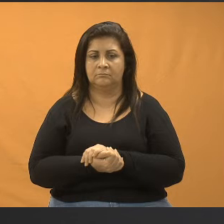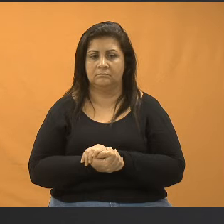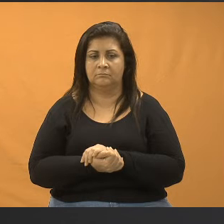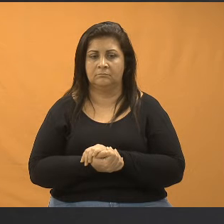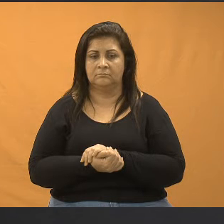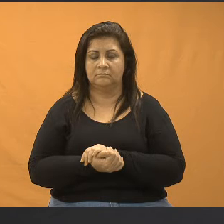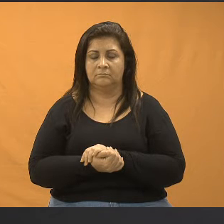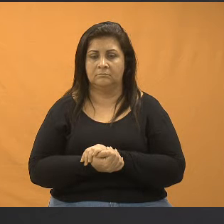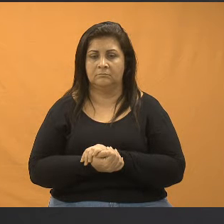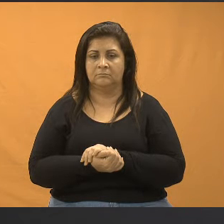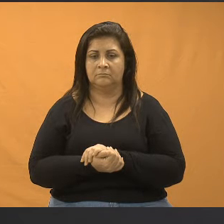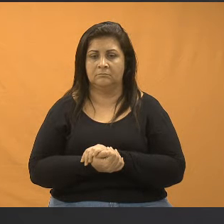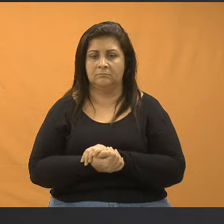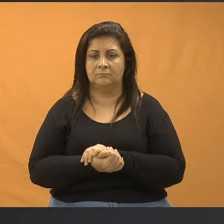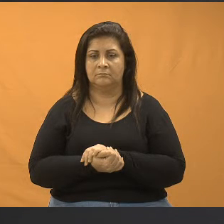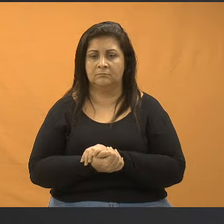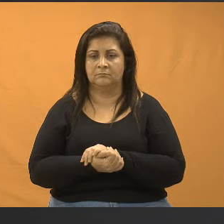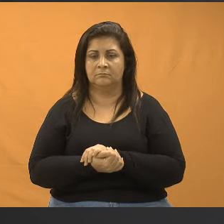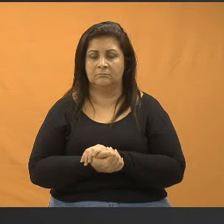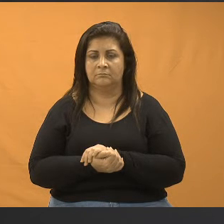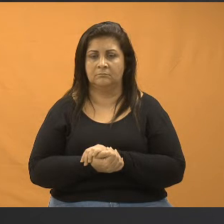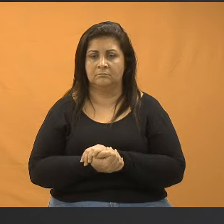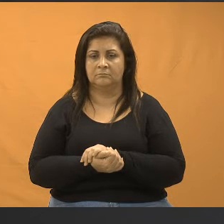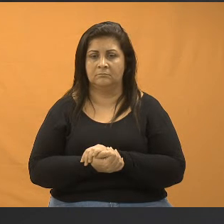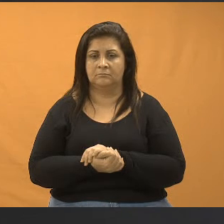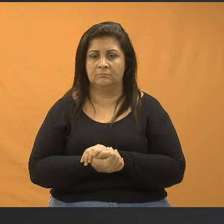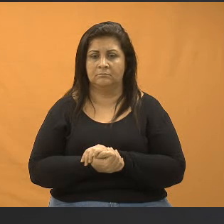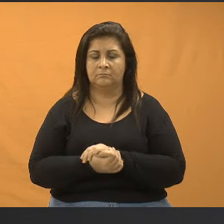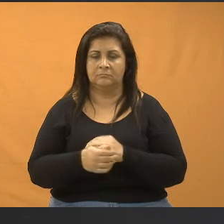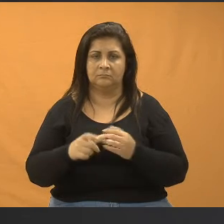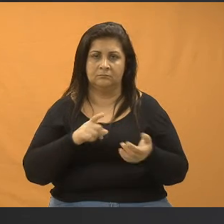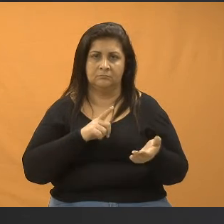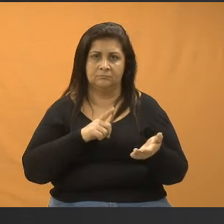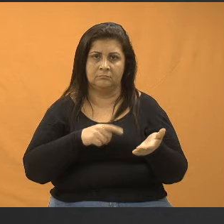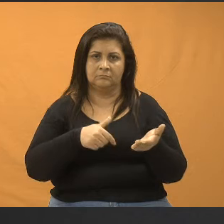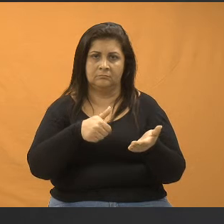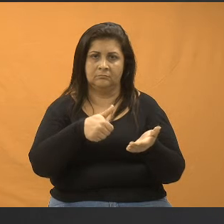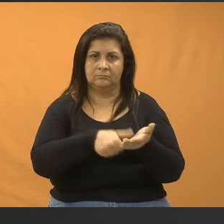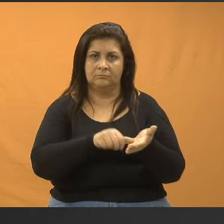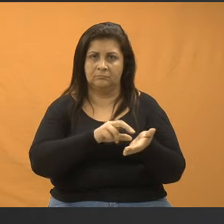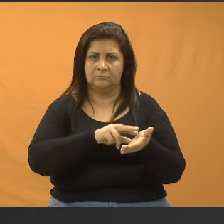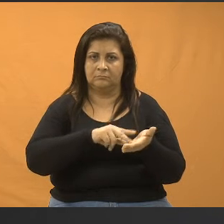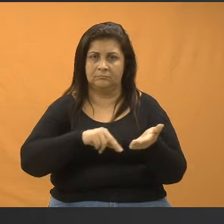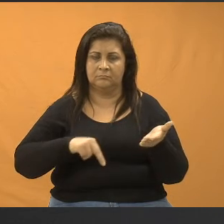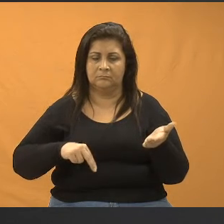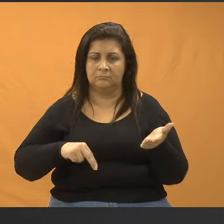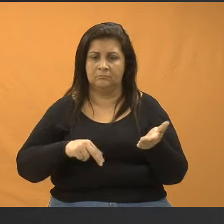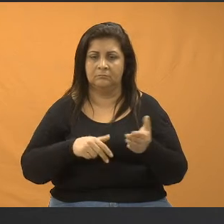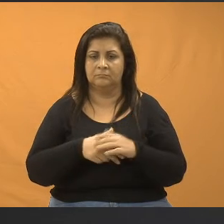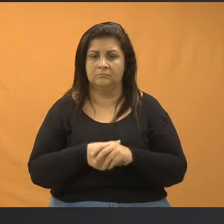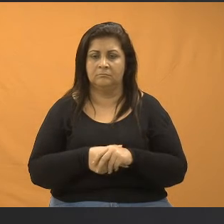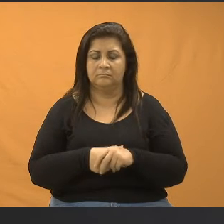déficit. Bom, mediante um documento que foi passado aqui também,